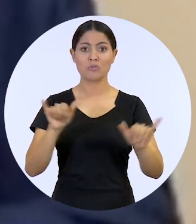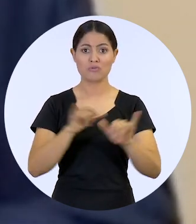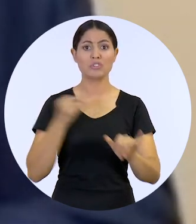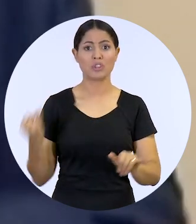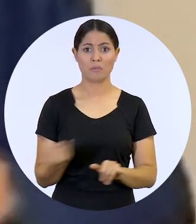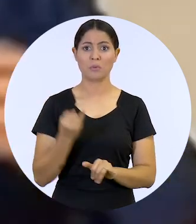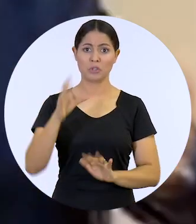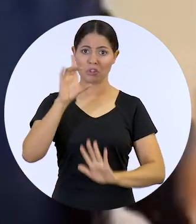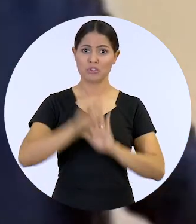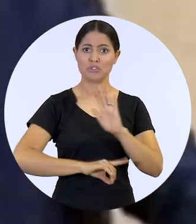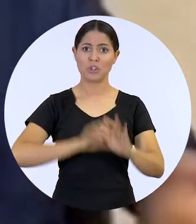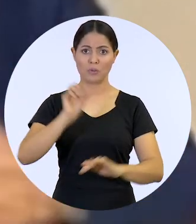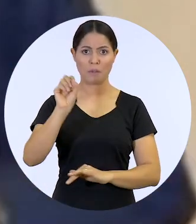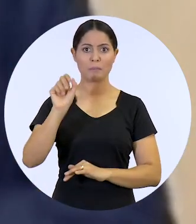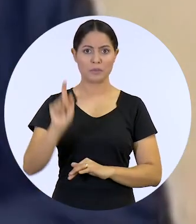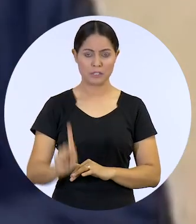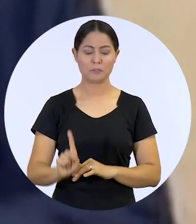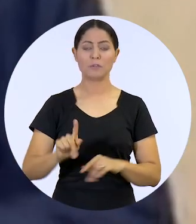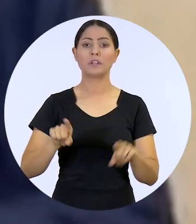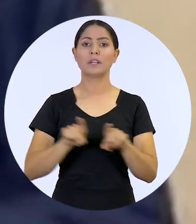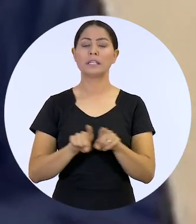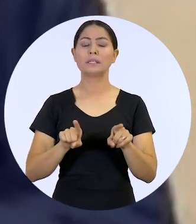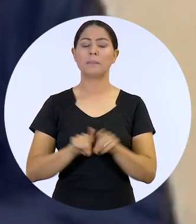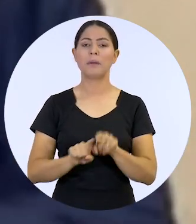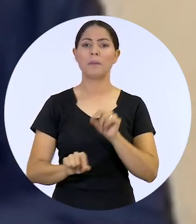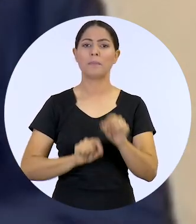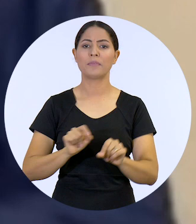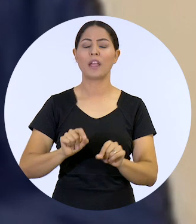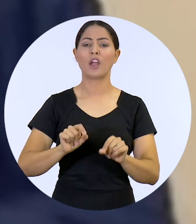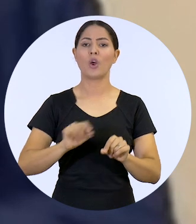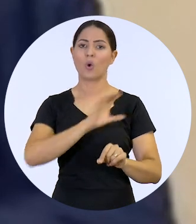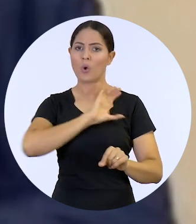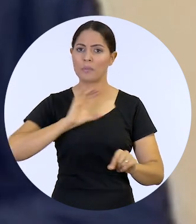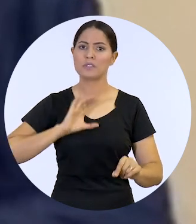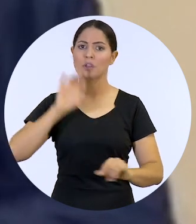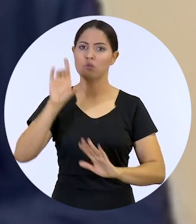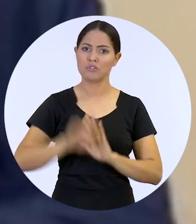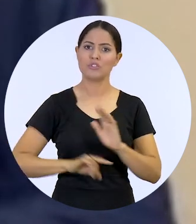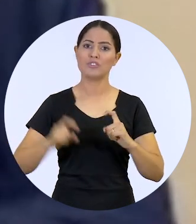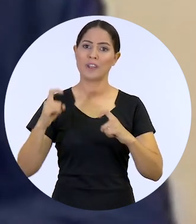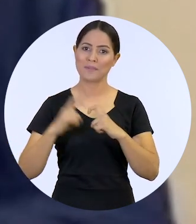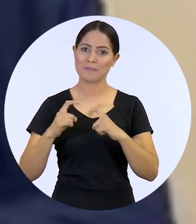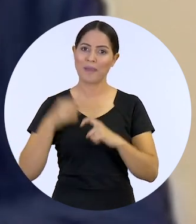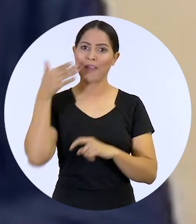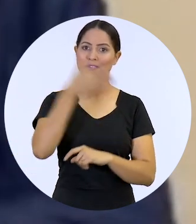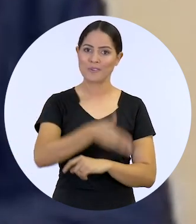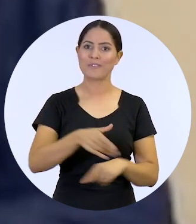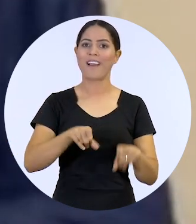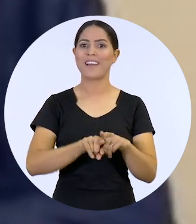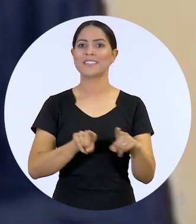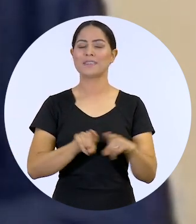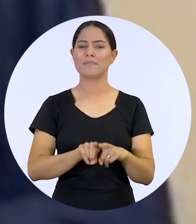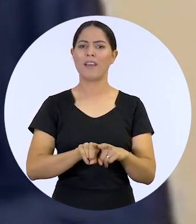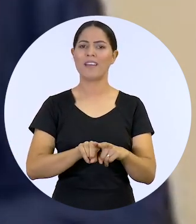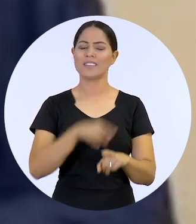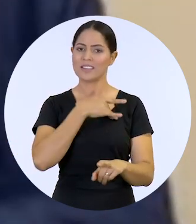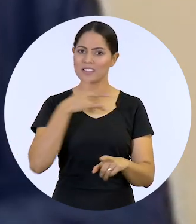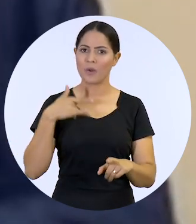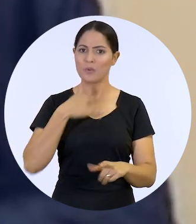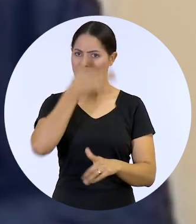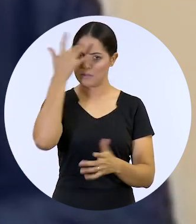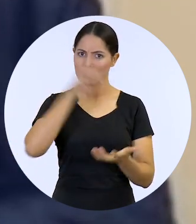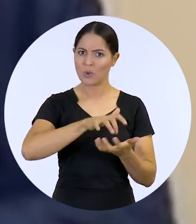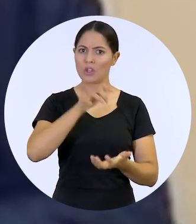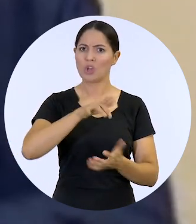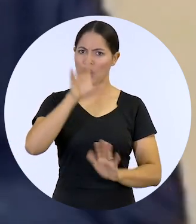o direito à aposentadoria, vai a Comissão de Direito Médico, falar sobre os direitos efetivos que os